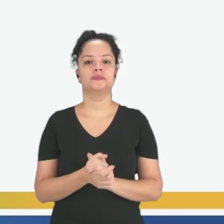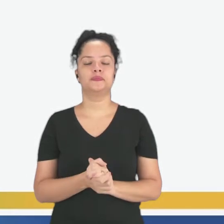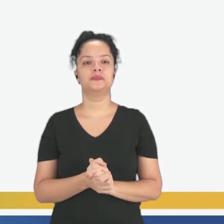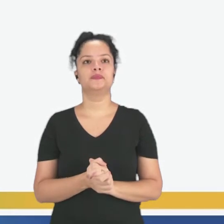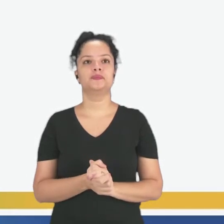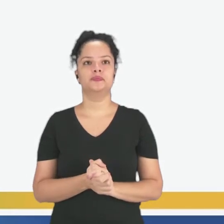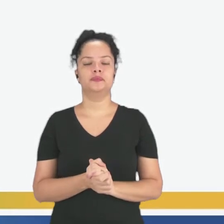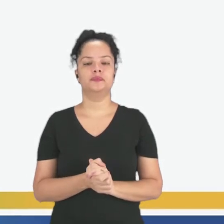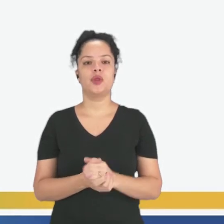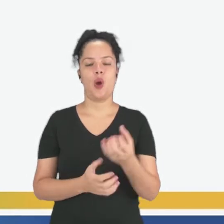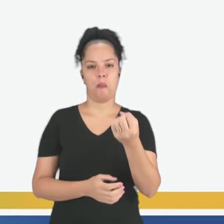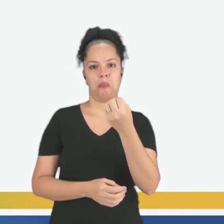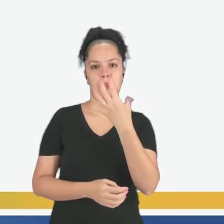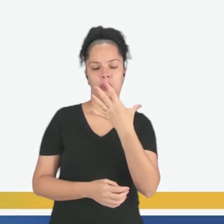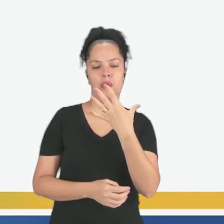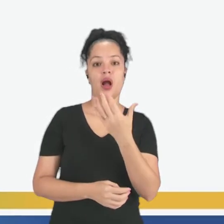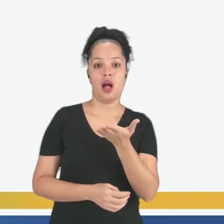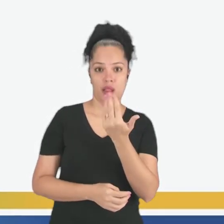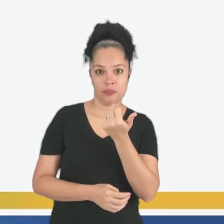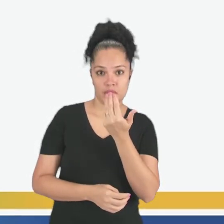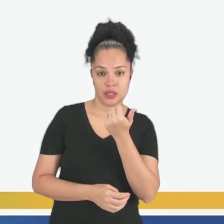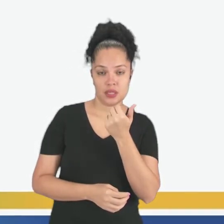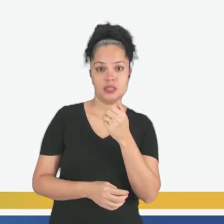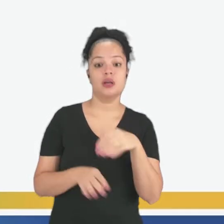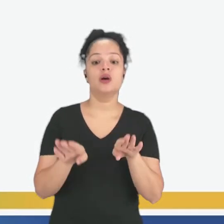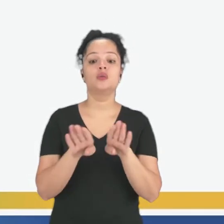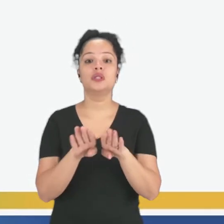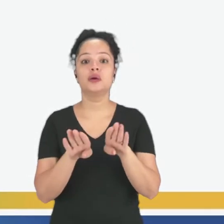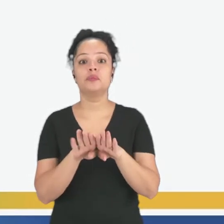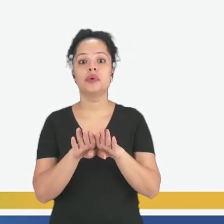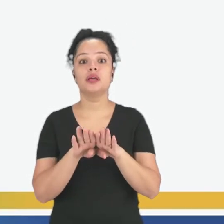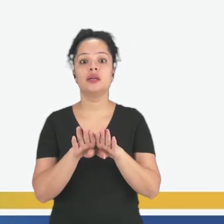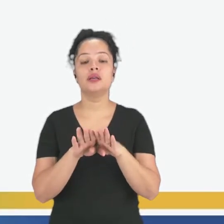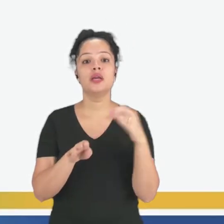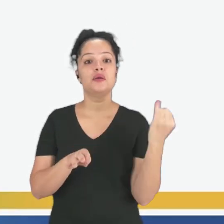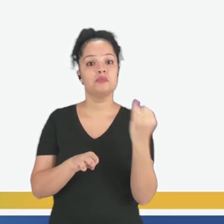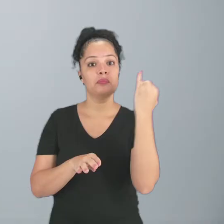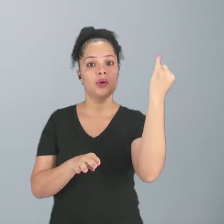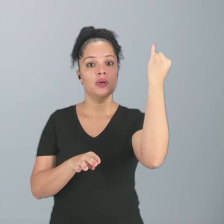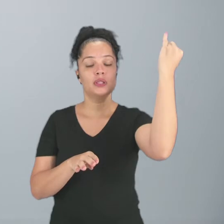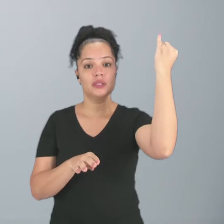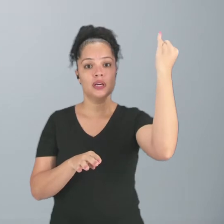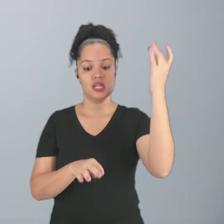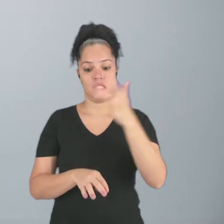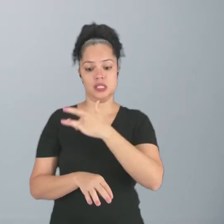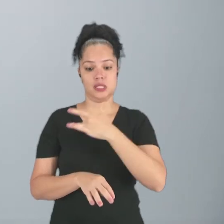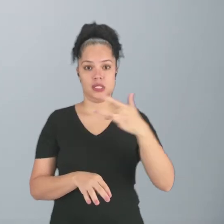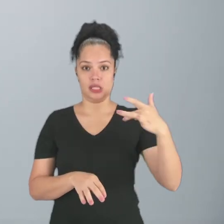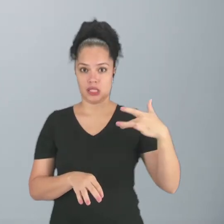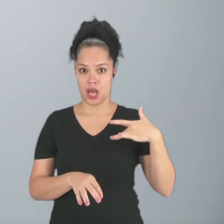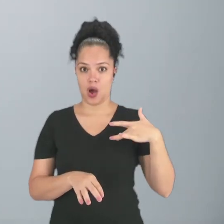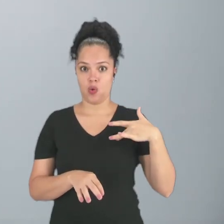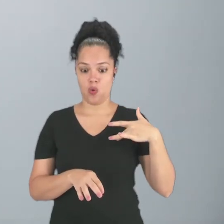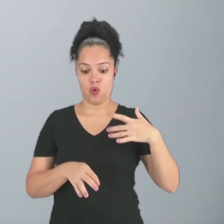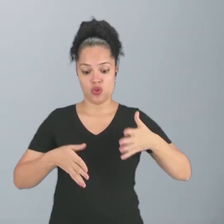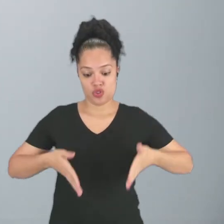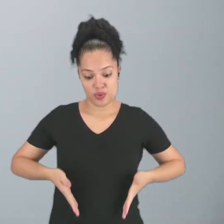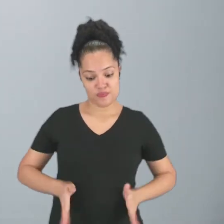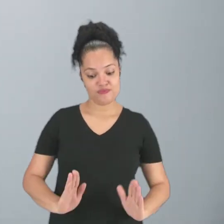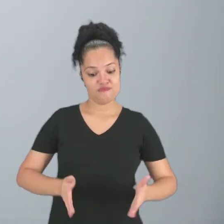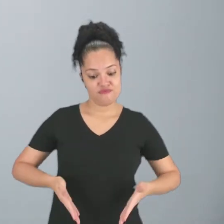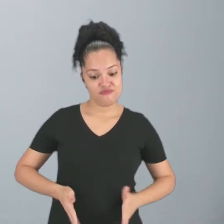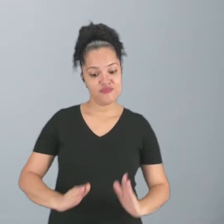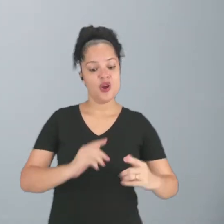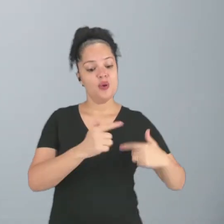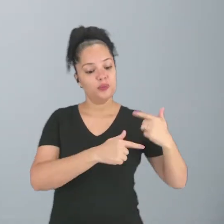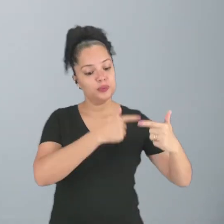generation. Uma boa alimentação, pessoal, também está inteiramente ligada com a saúde da sua próxima geração, dos seus filhos, dos